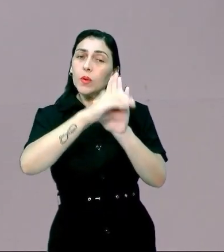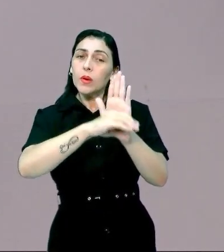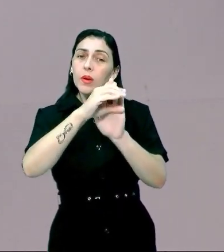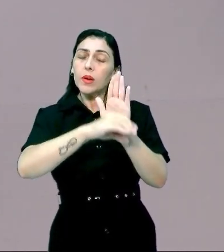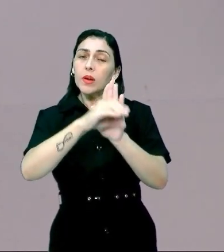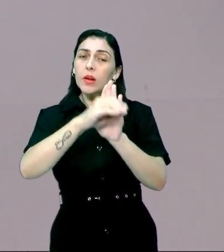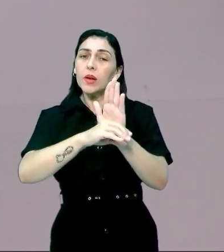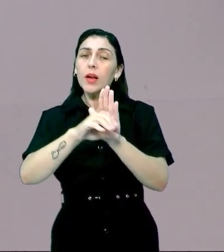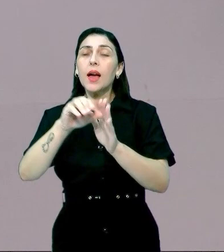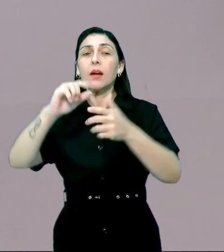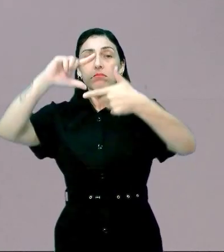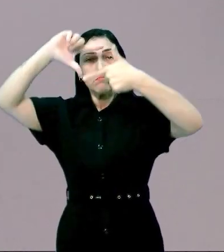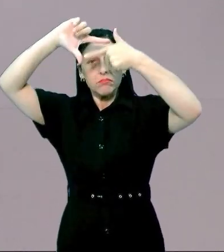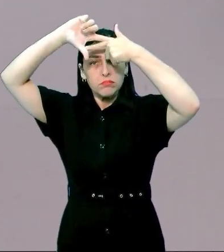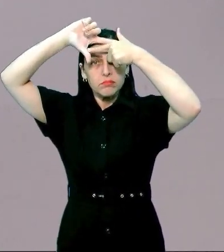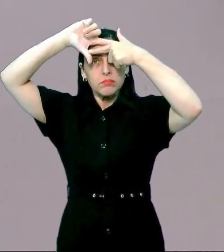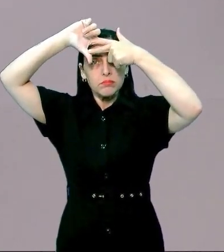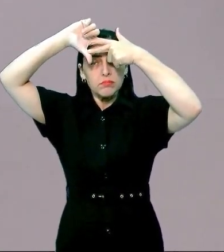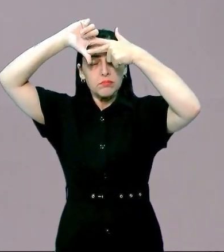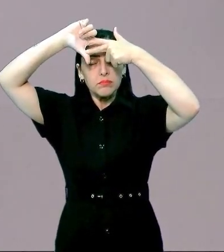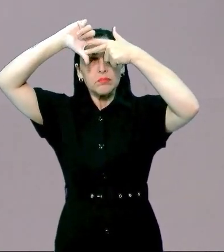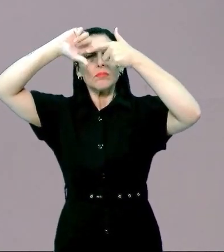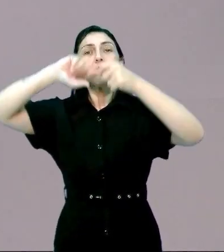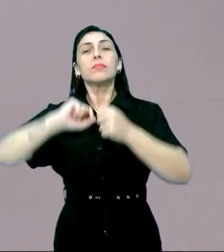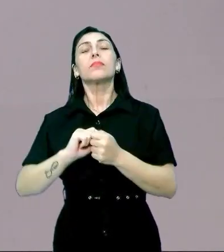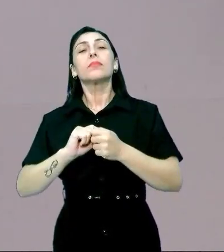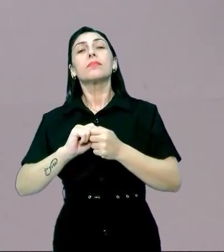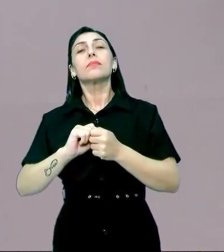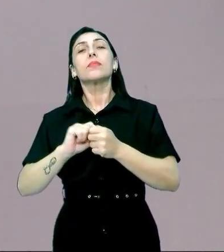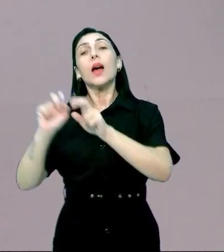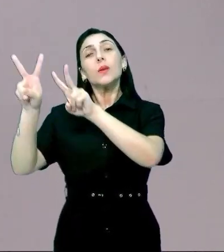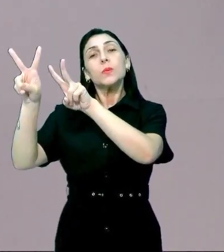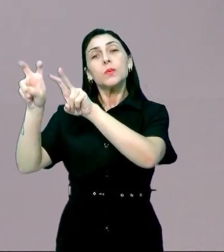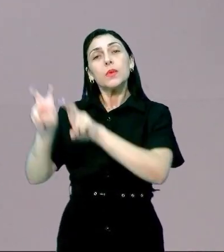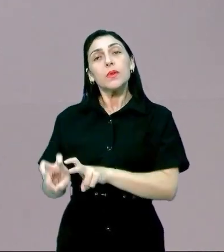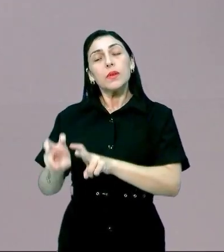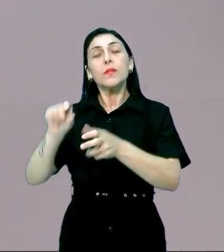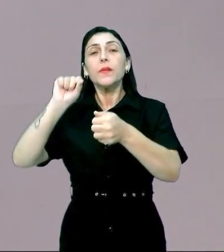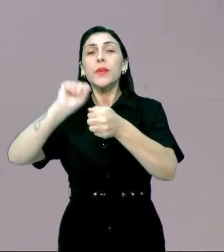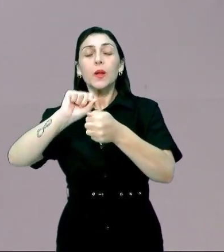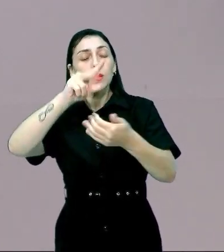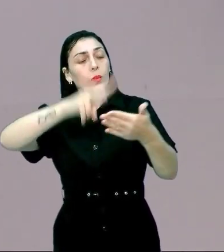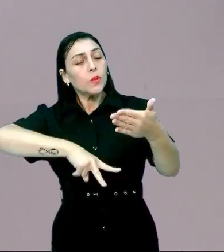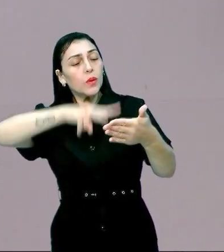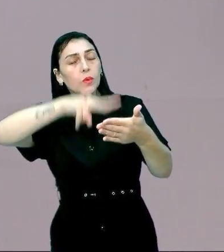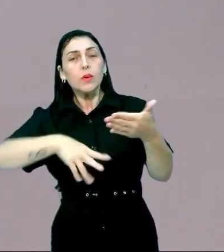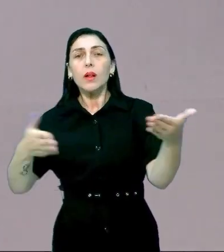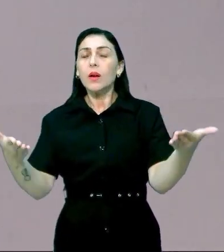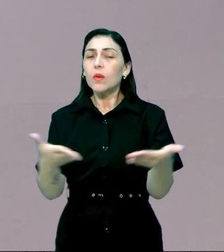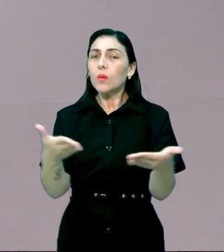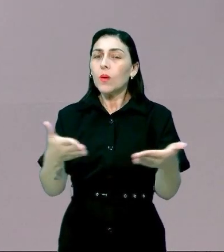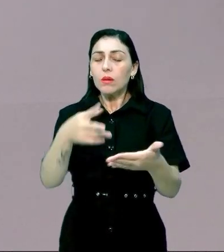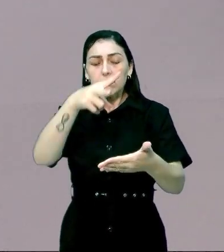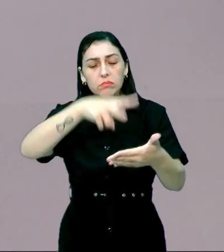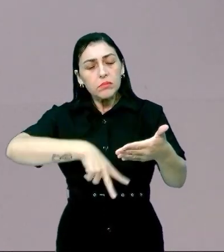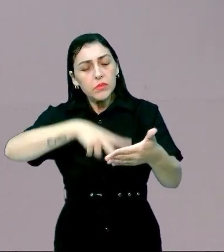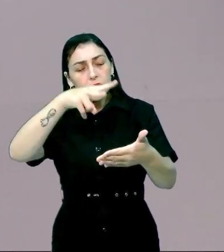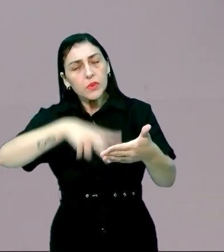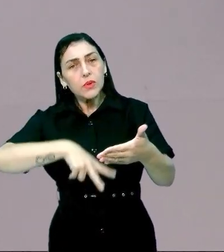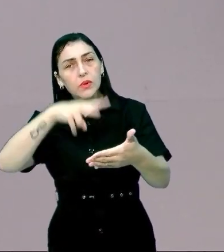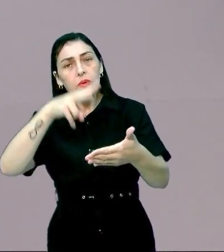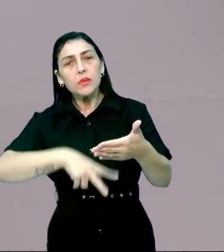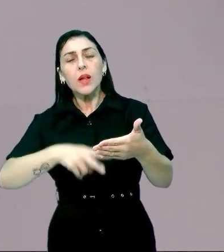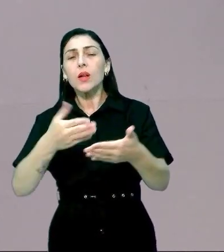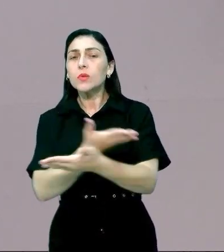chama alienação. Então, a citação que vocês fizeram, leitura agora há pouco, que eu li, aliás,